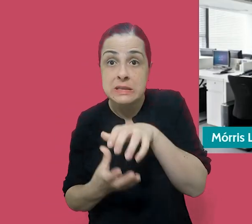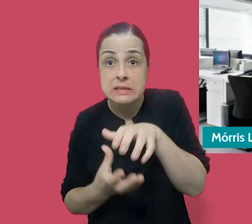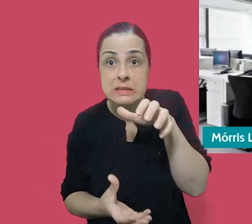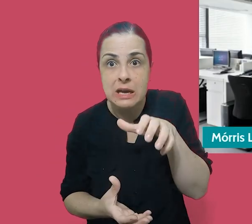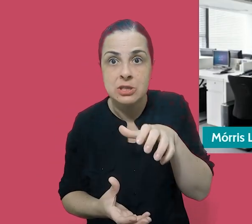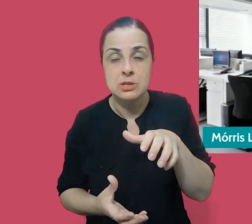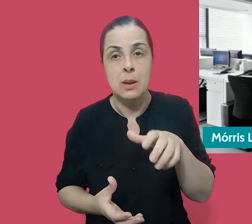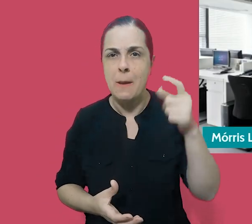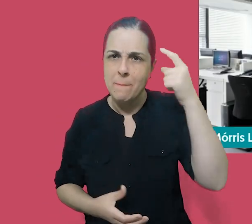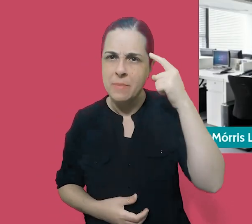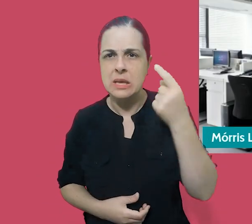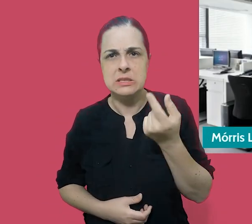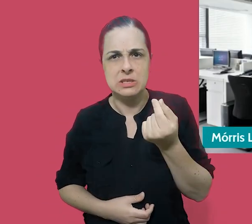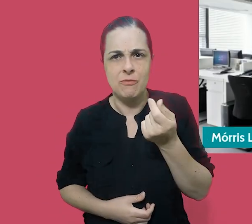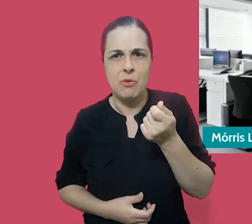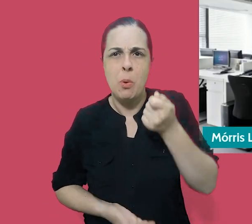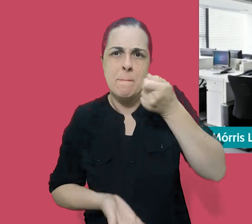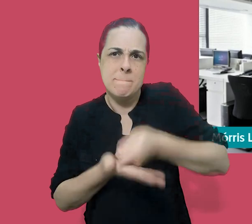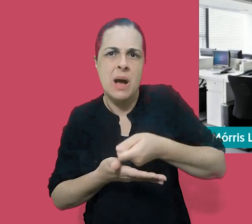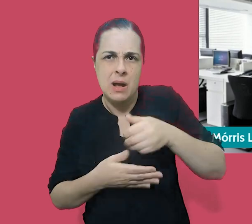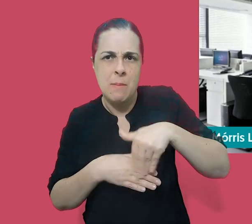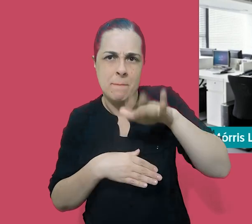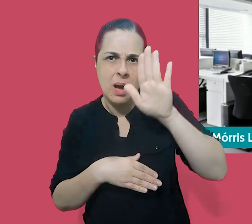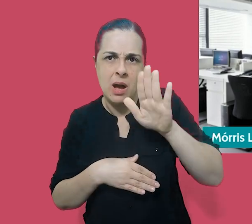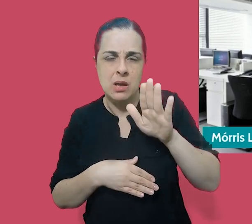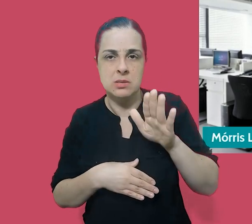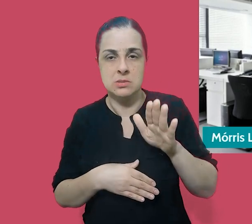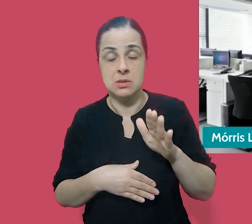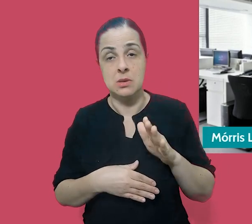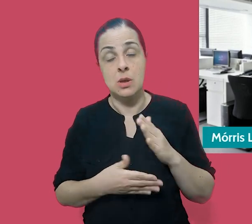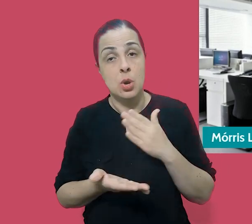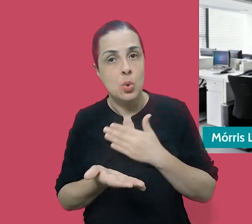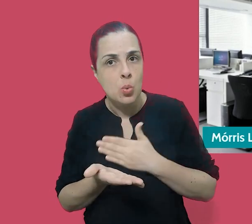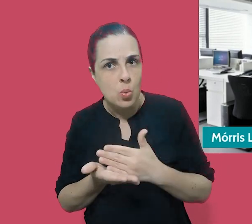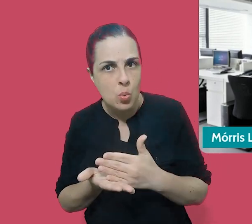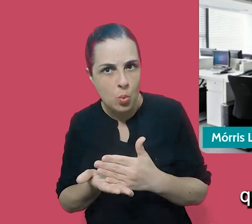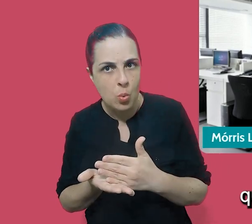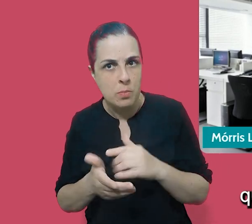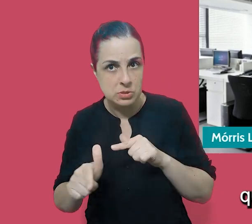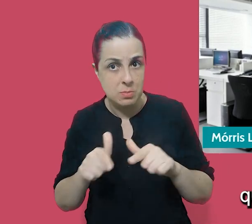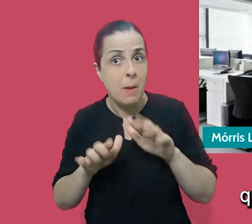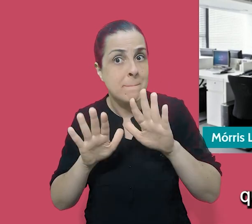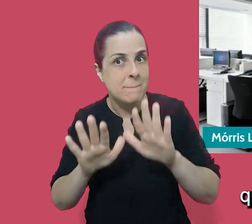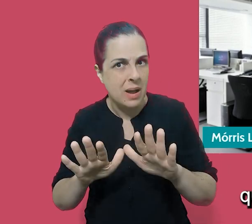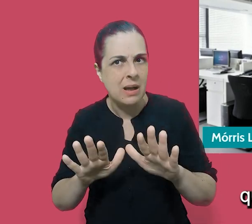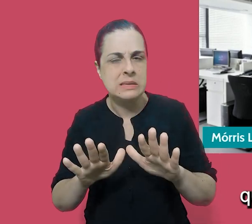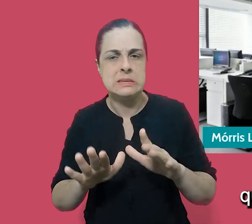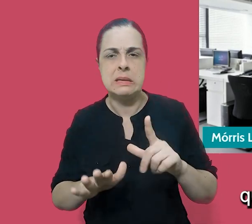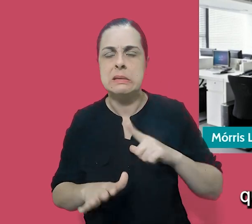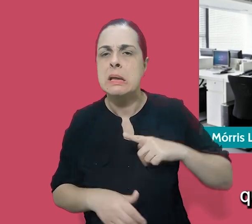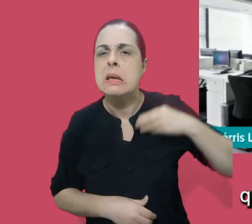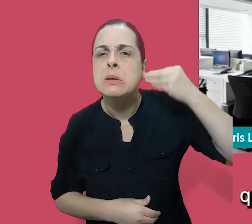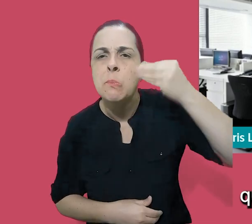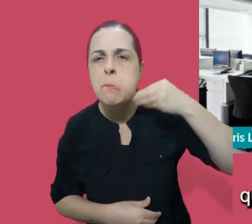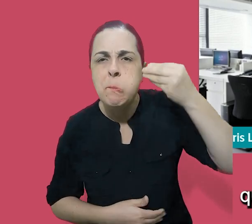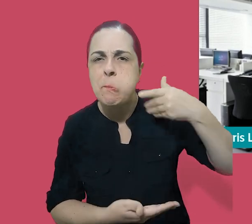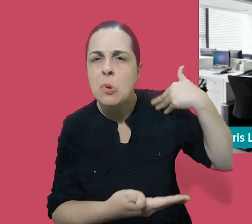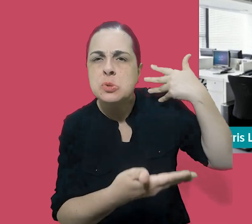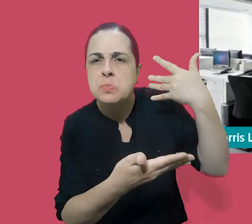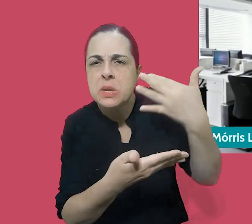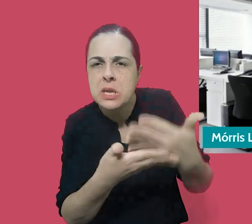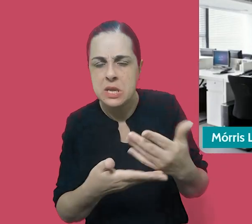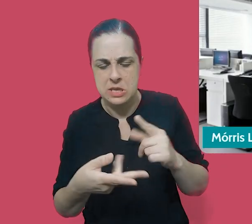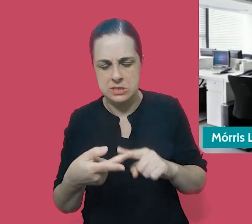tenham um custo maior ali inicialmente, tudo que ela traz, a experiência, o comprometimento e a qualidade do trabalho